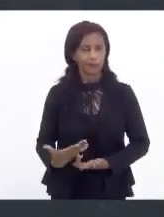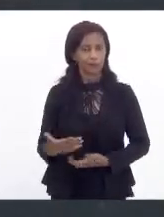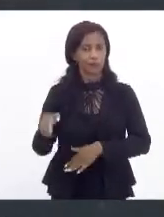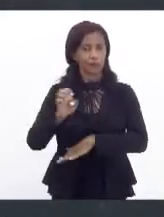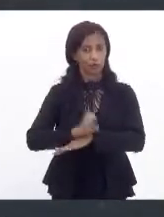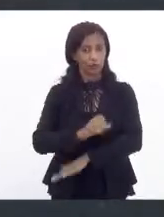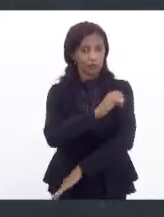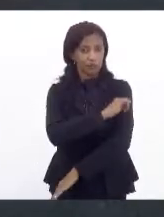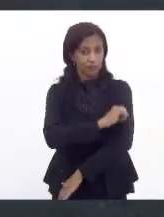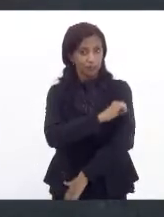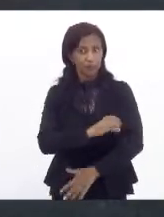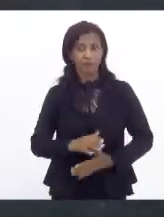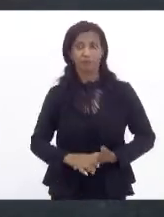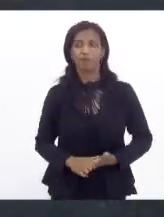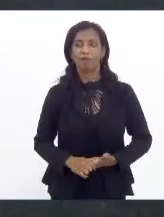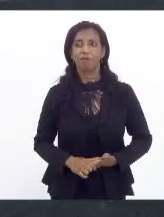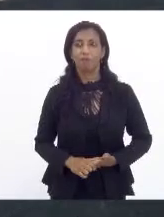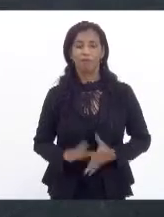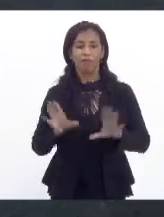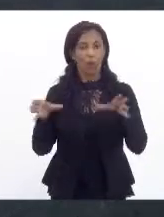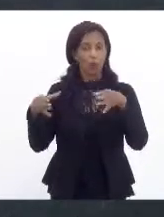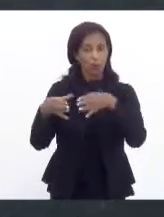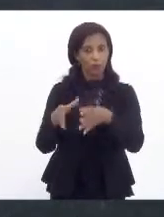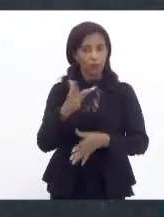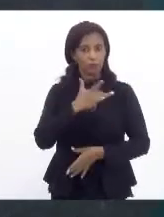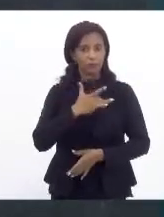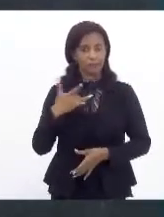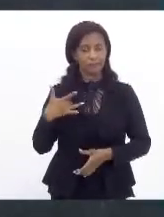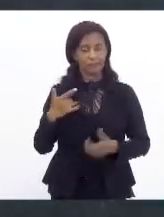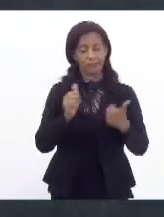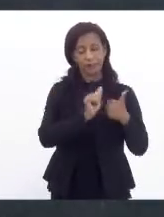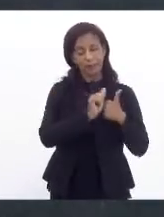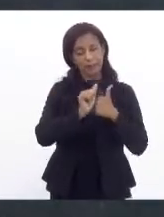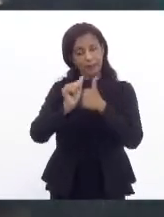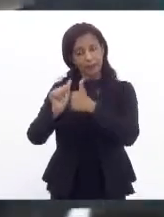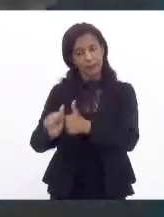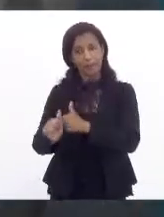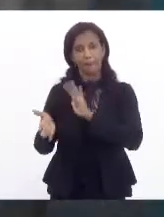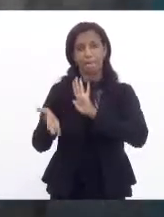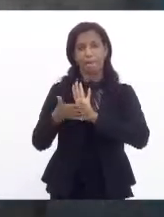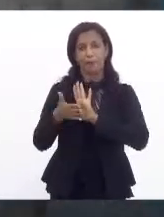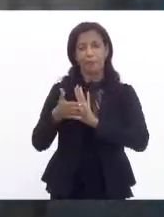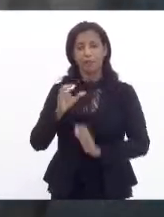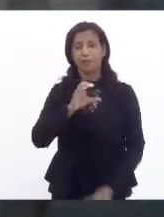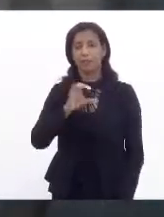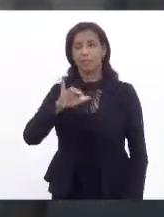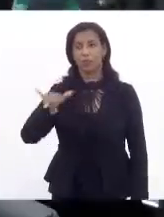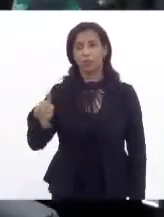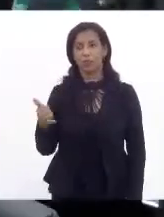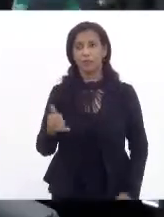do Rio de Janeiro. A Comissão de Saúde segue o parecer da CCJ.